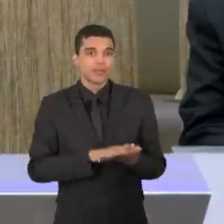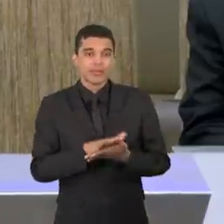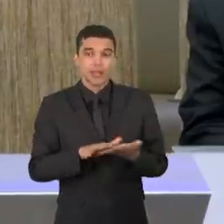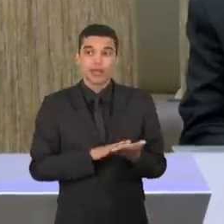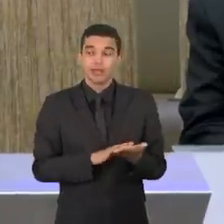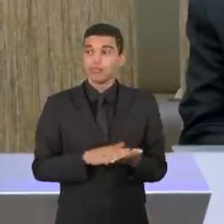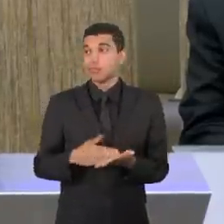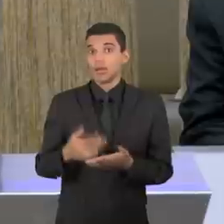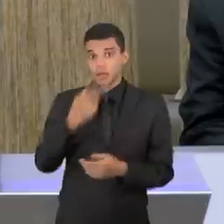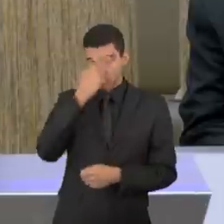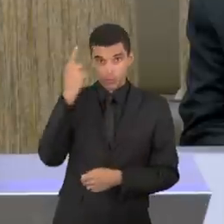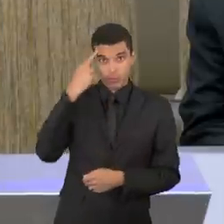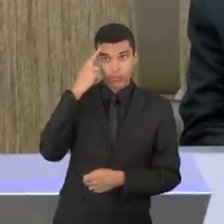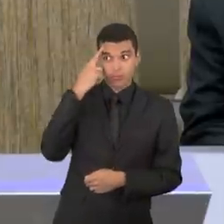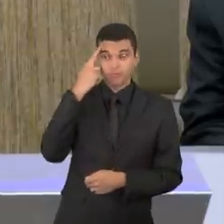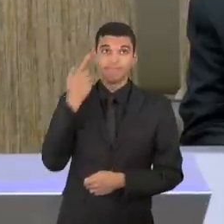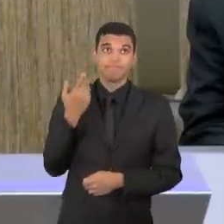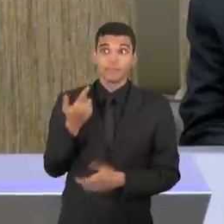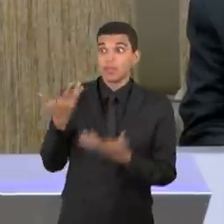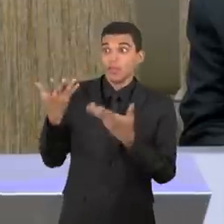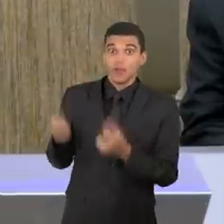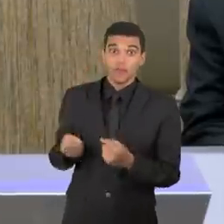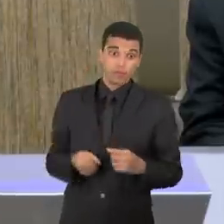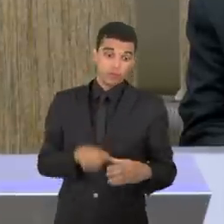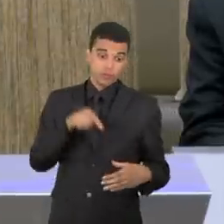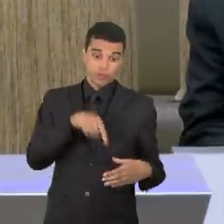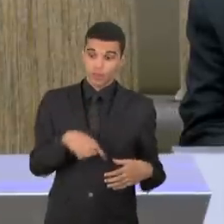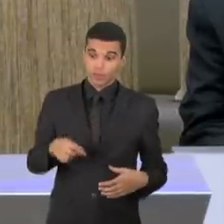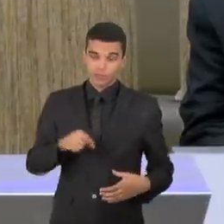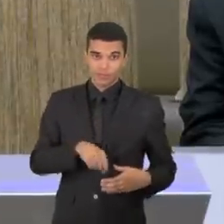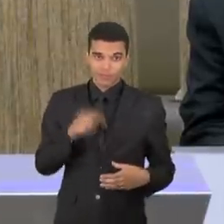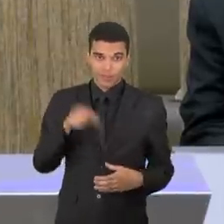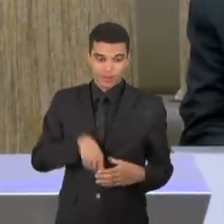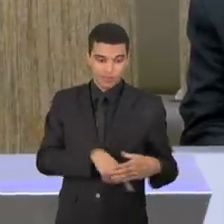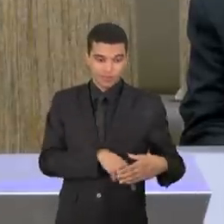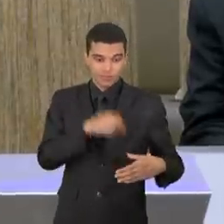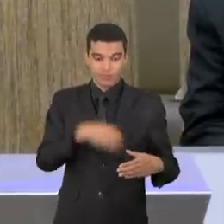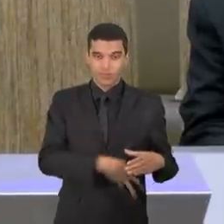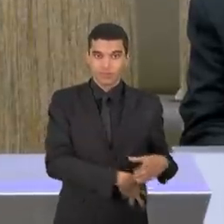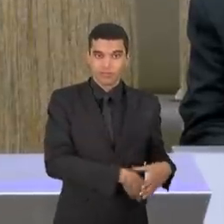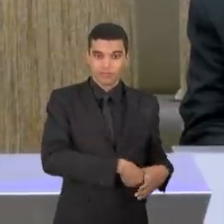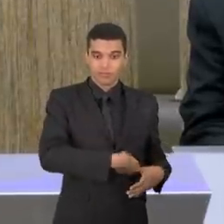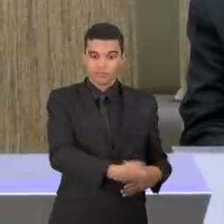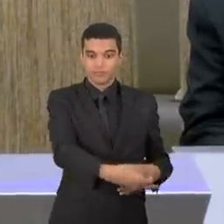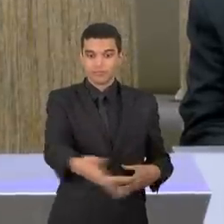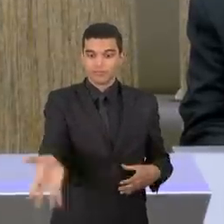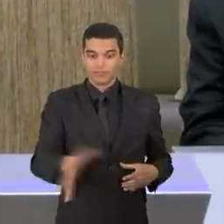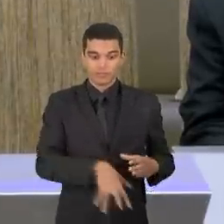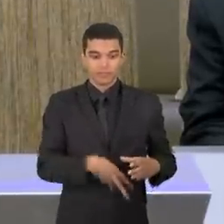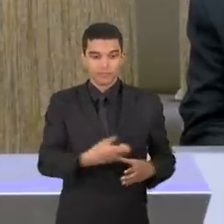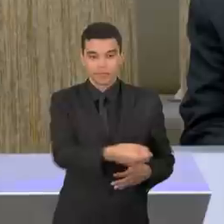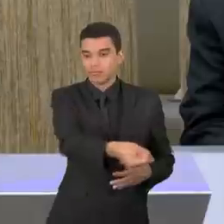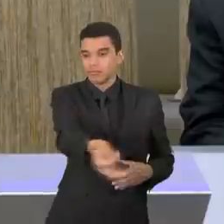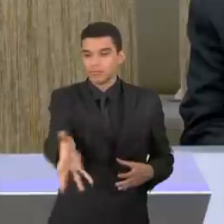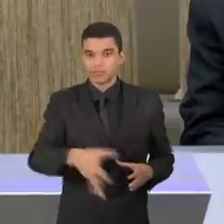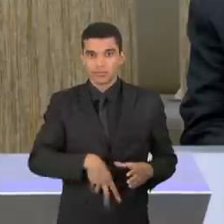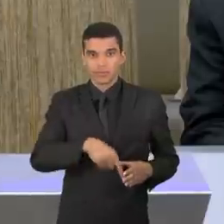que fez? Apodrecer a semente debaixo da terra. Joel 1,